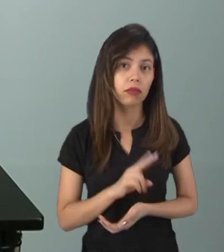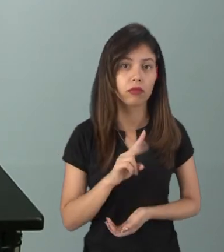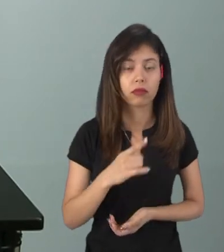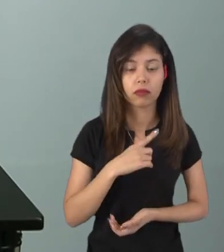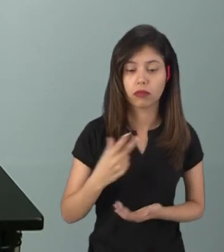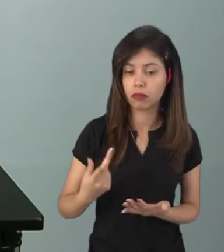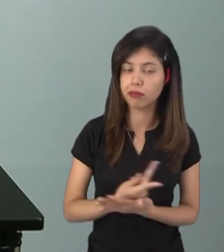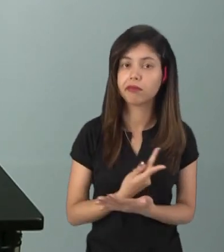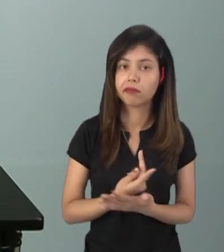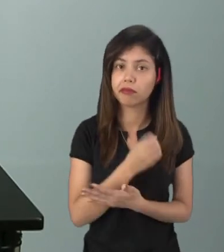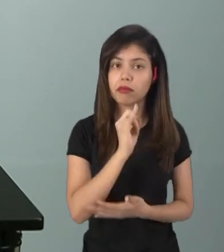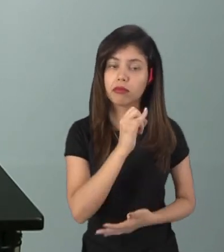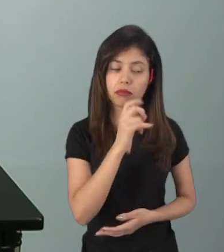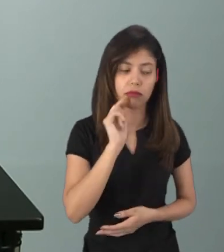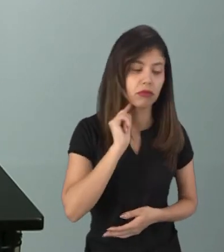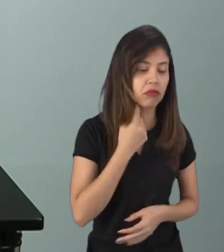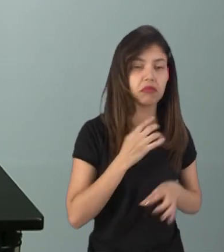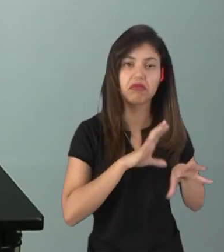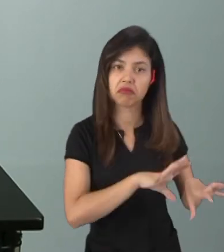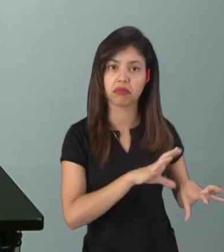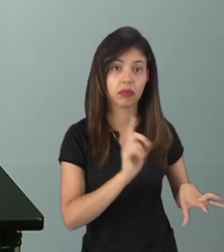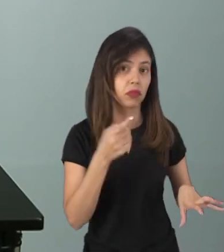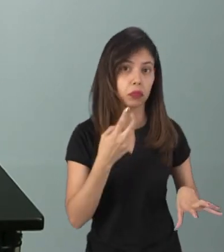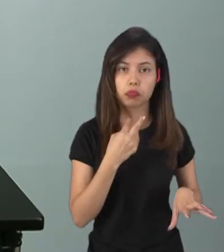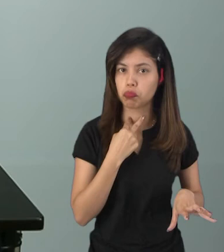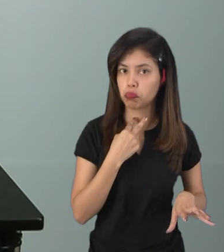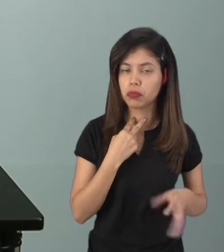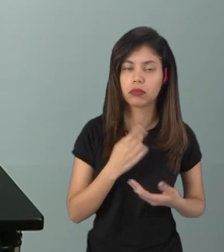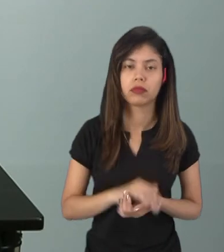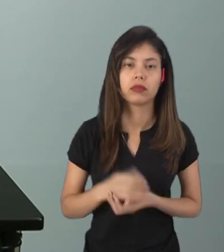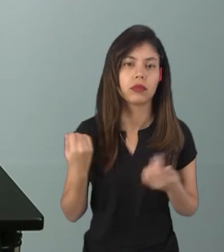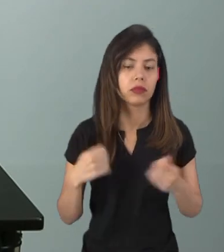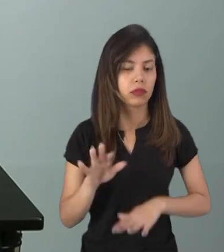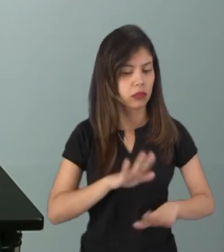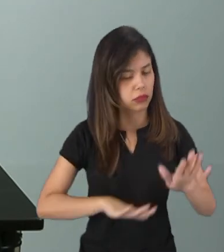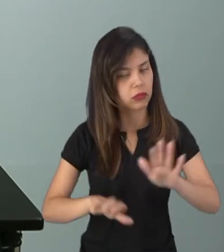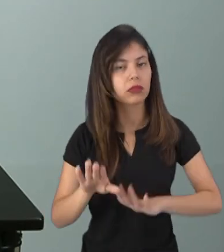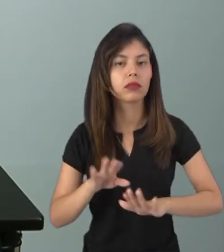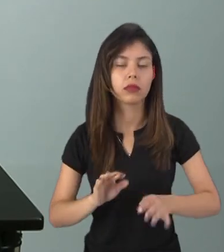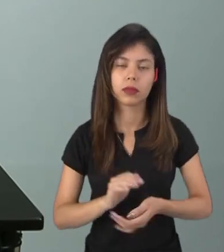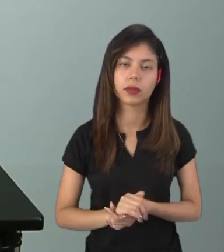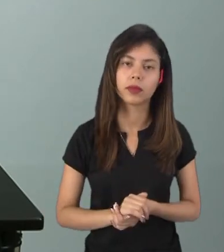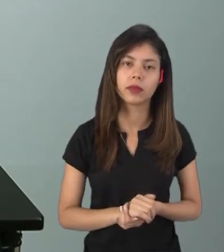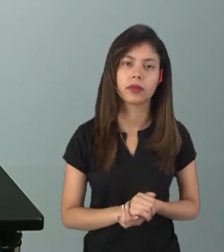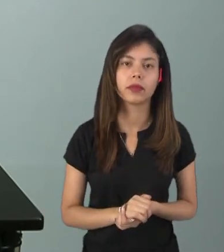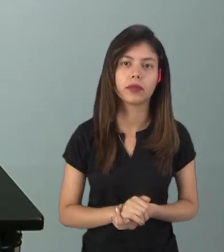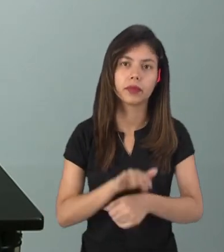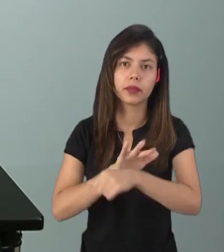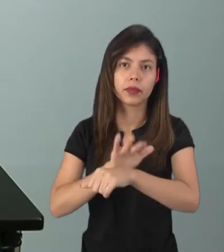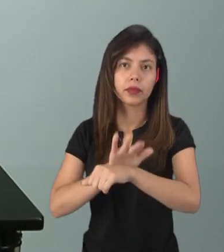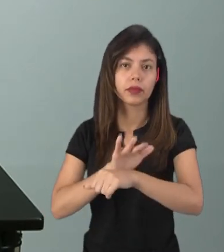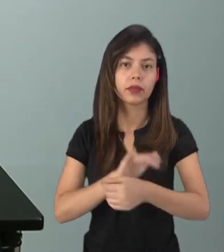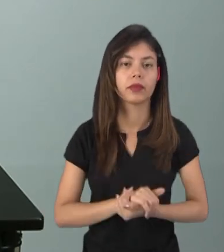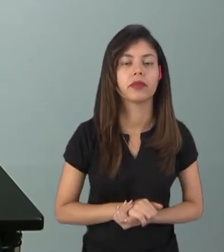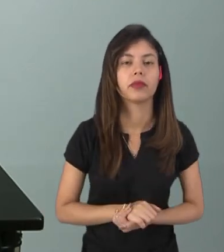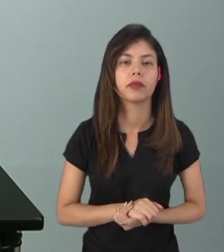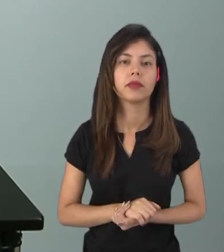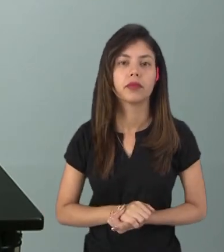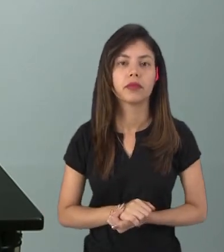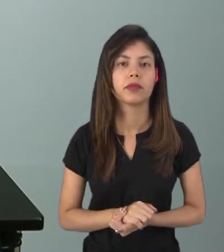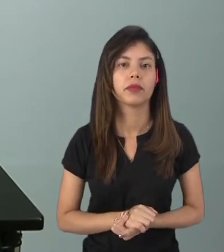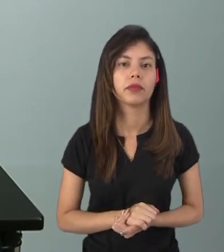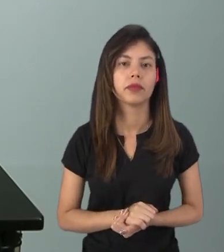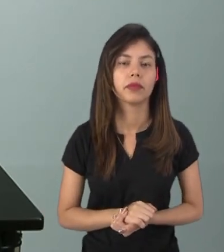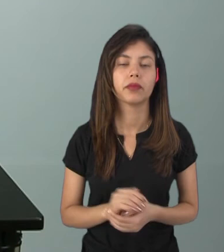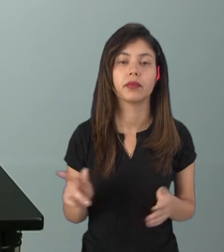uma atitude correta de cidadã, certinho? Eu não estou preservando, eu não estou contribuindo, né? Eu não estou fazendo